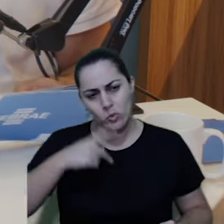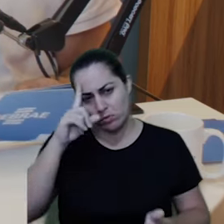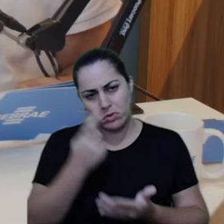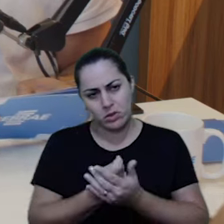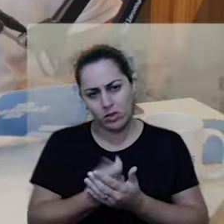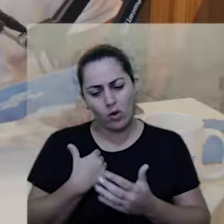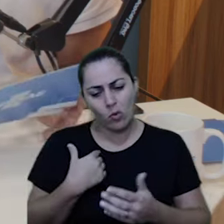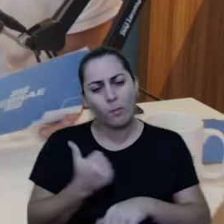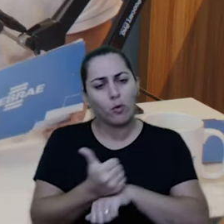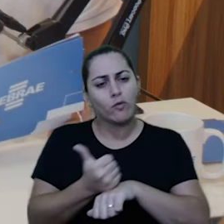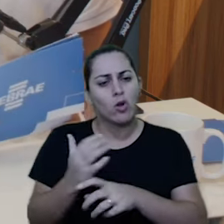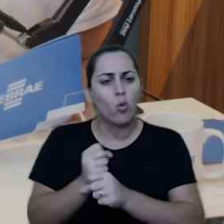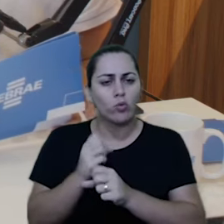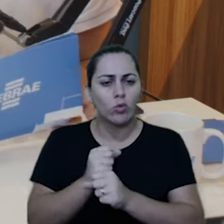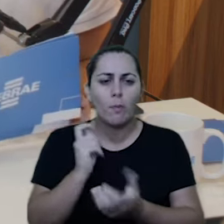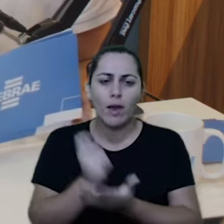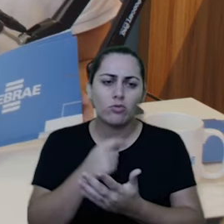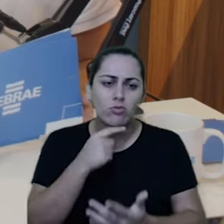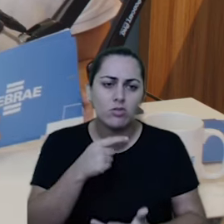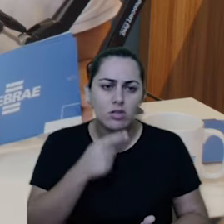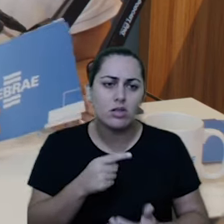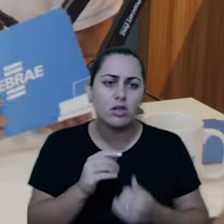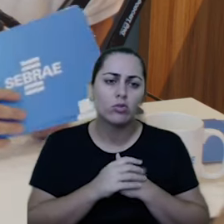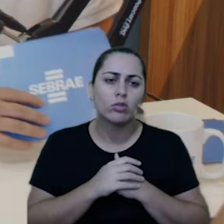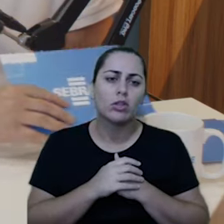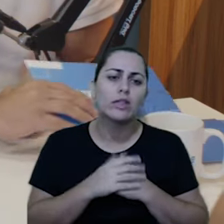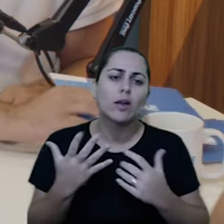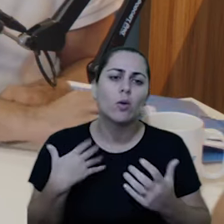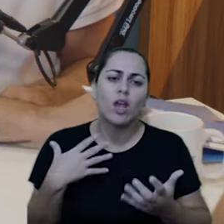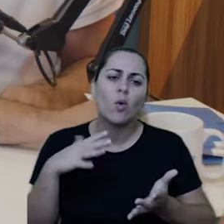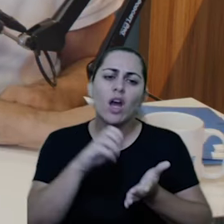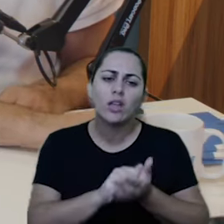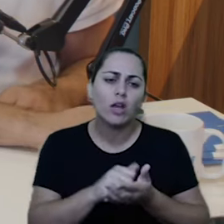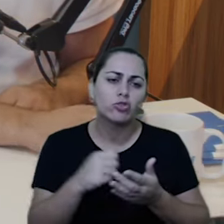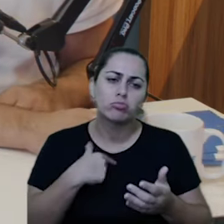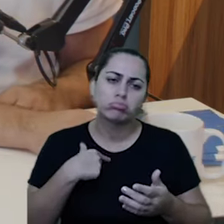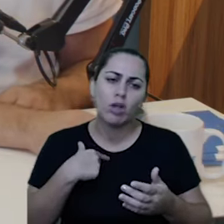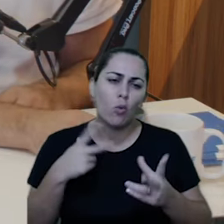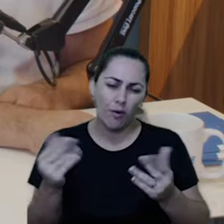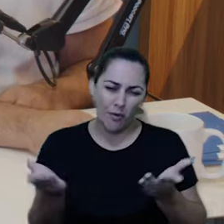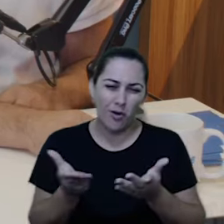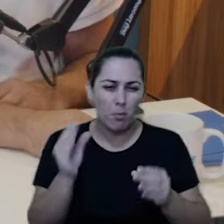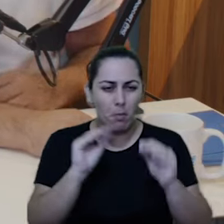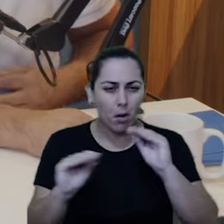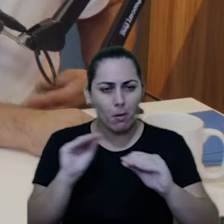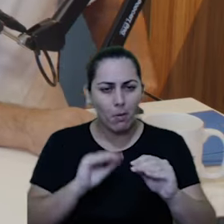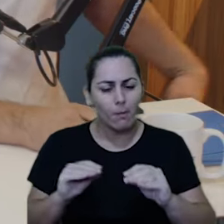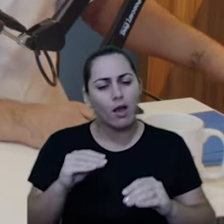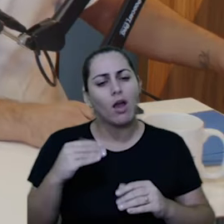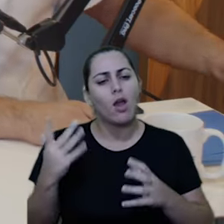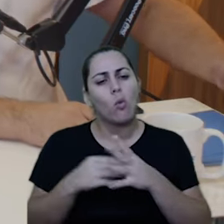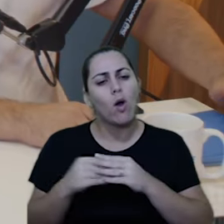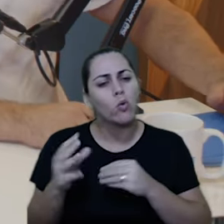risco eu não tenho um computador não posso ainda pagar Uhum E aí eu faço esses cadastros meio que intuitivamente como você fez agora então é um